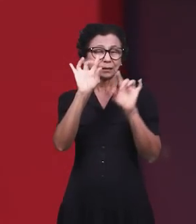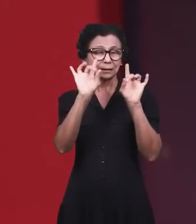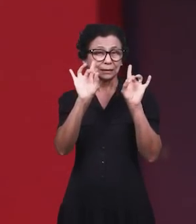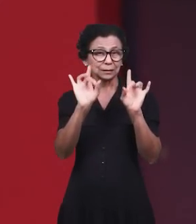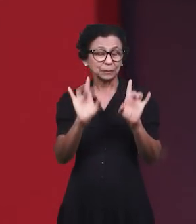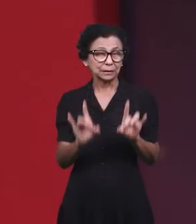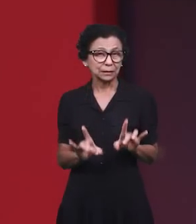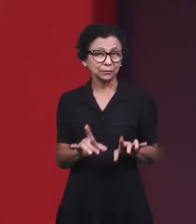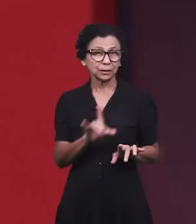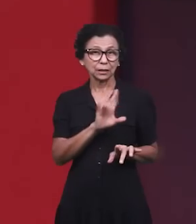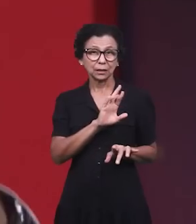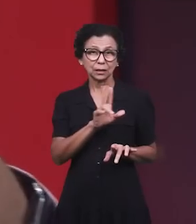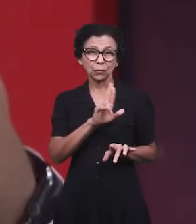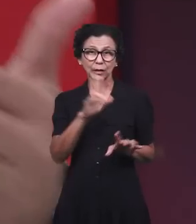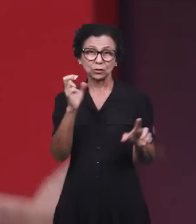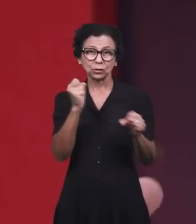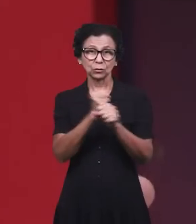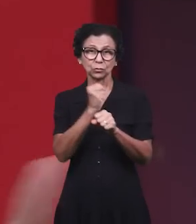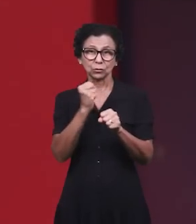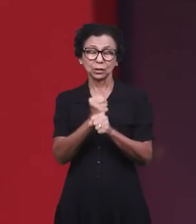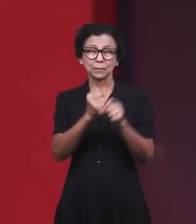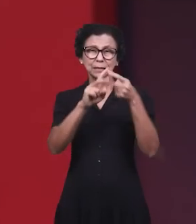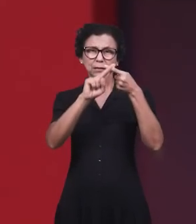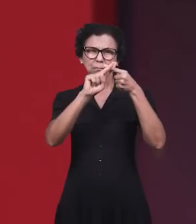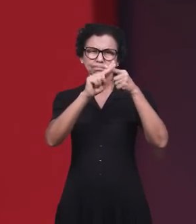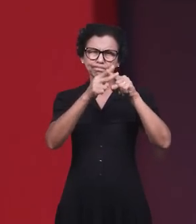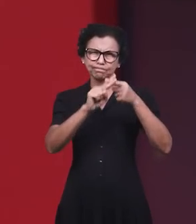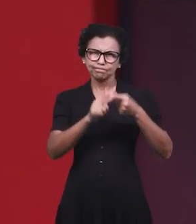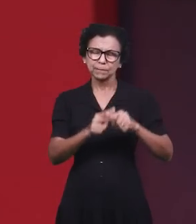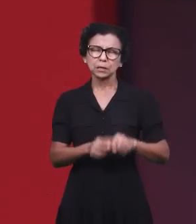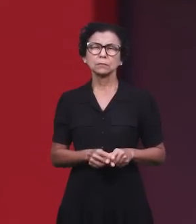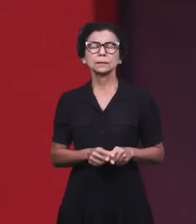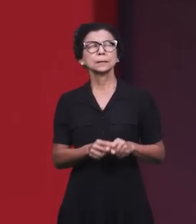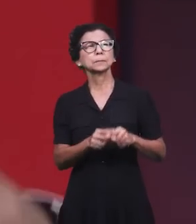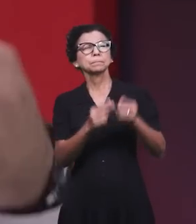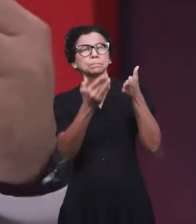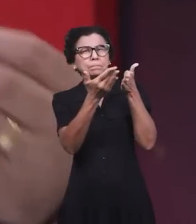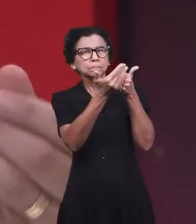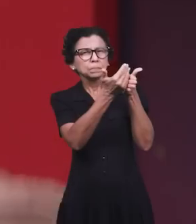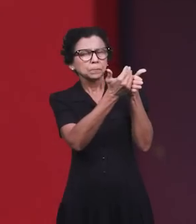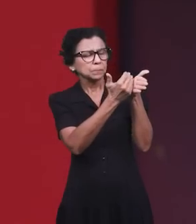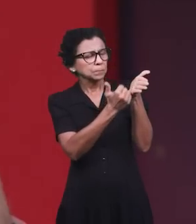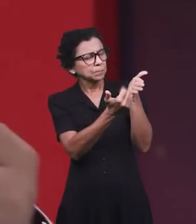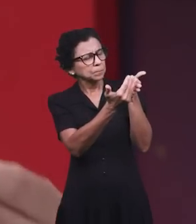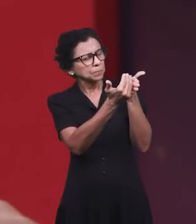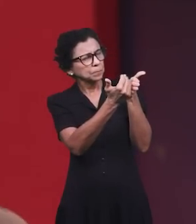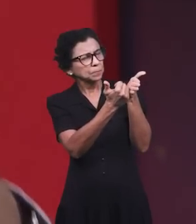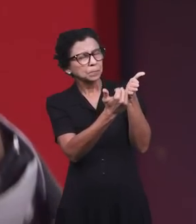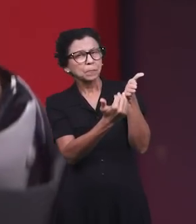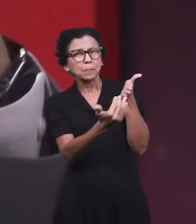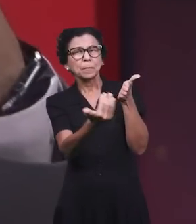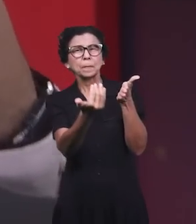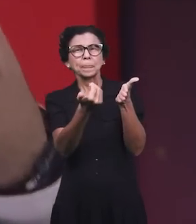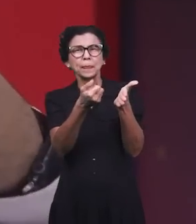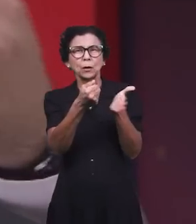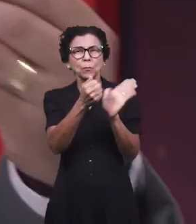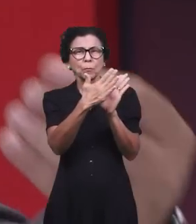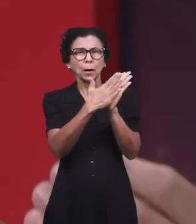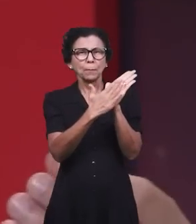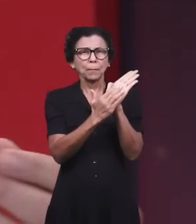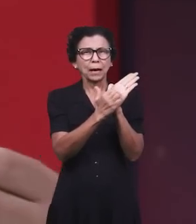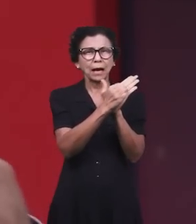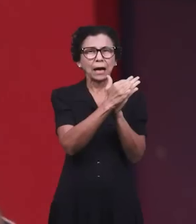construtivas, mas são técnicas de restauro. Então você trabalha ali com até o tipo do material, uma massa mais não